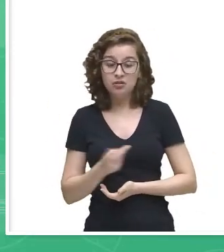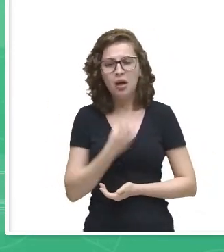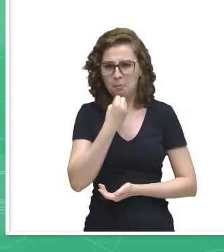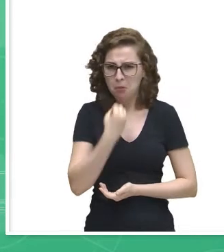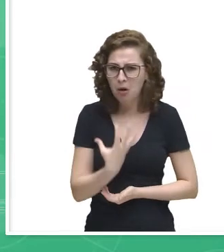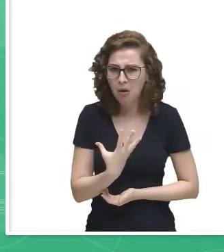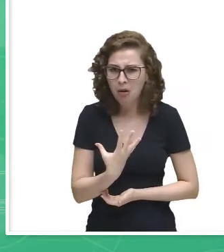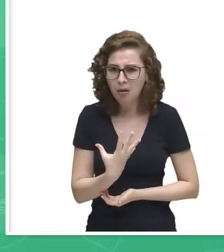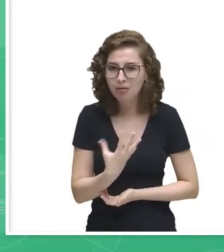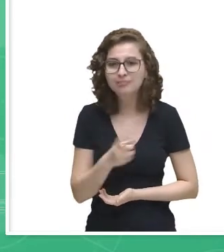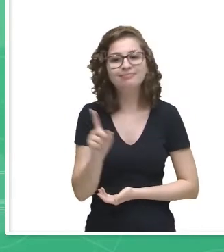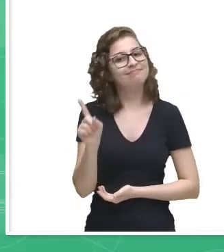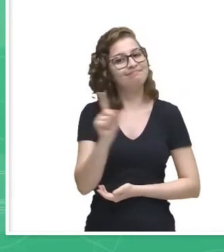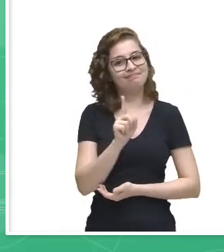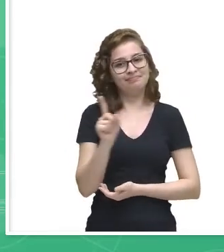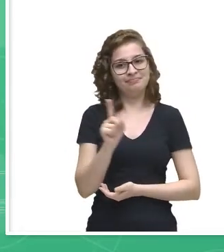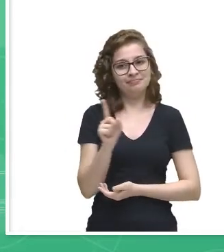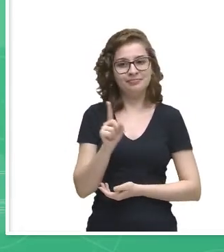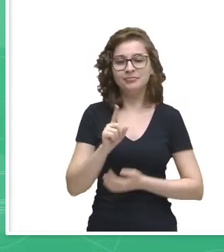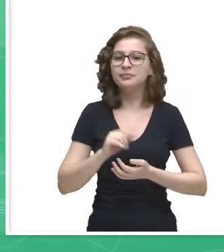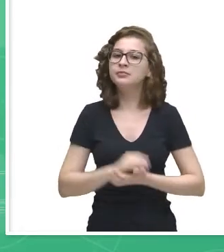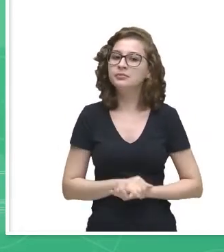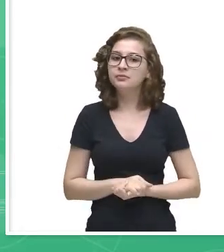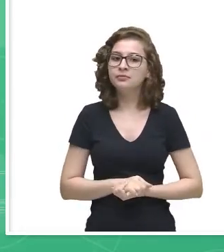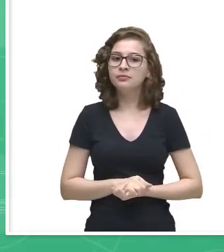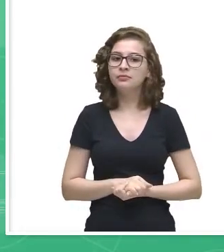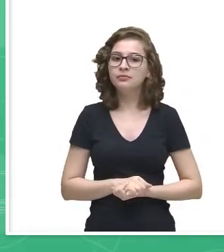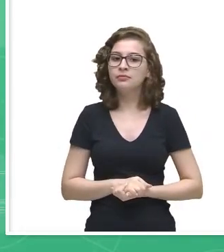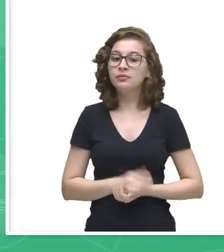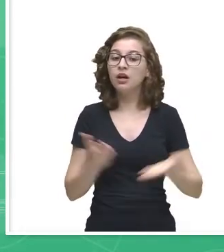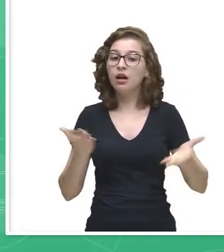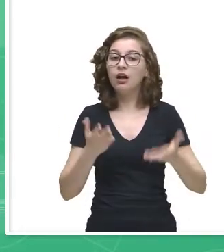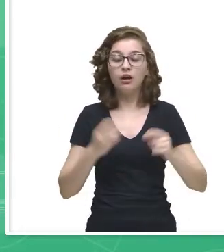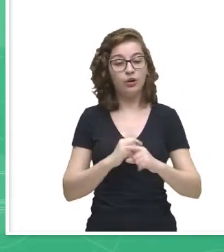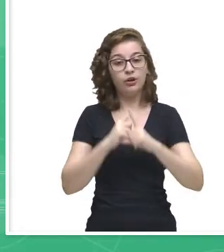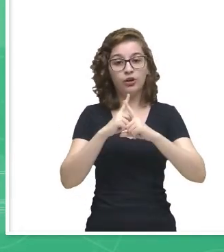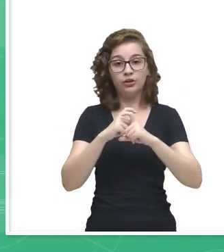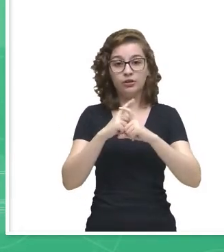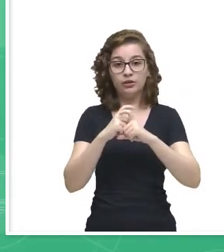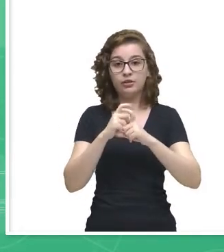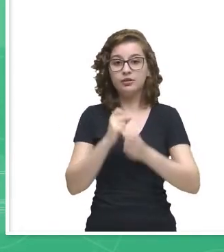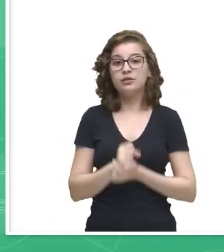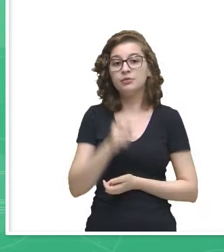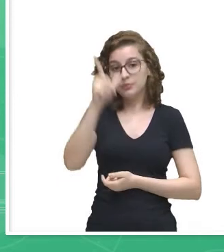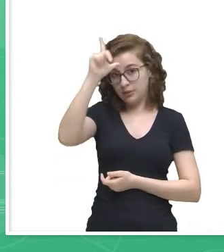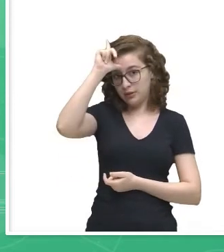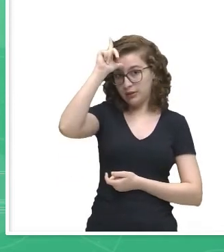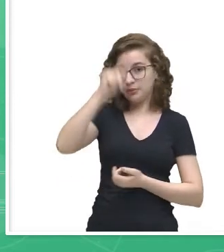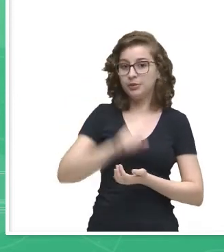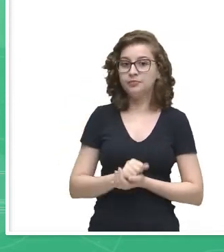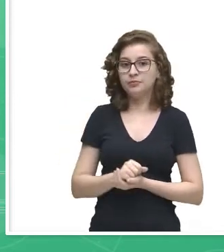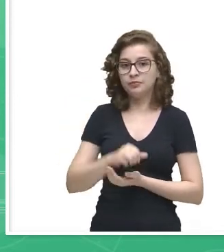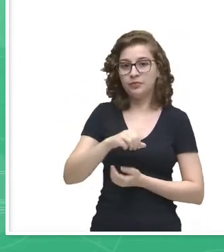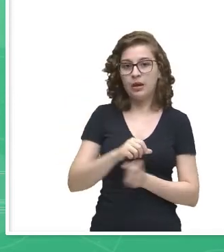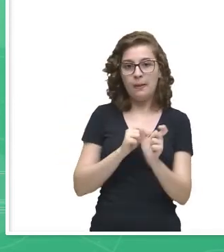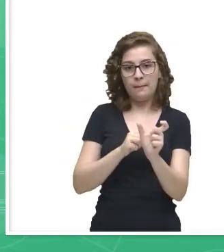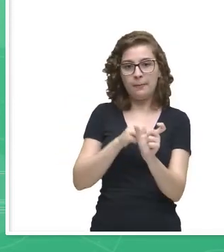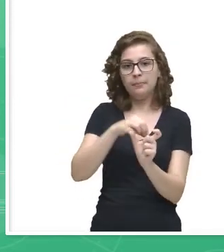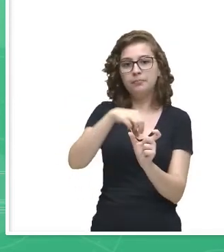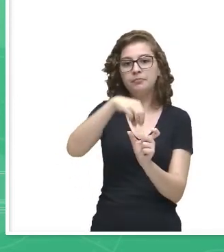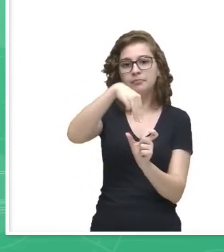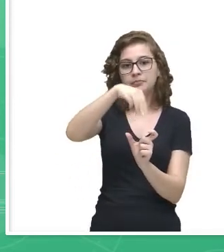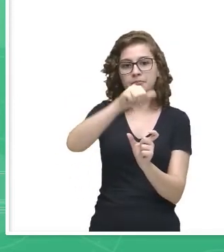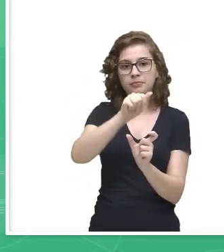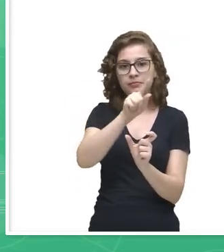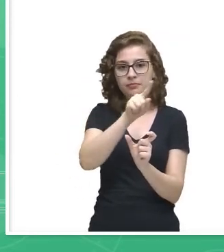boa, tá? Vamos então ver aqui o nazismo na Alemanha. A expressão nazismo deriva da sigla nazi, que foi usada